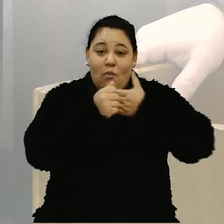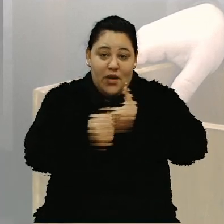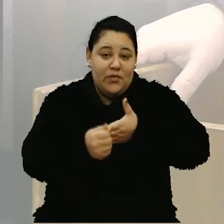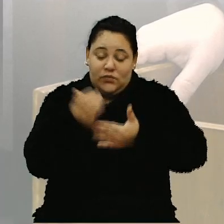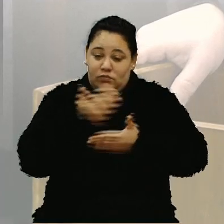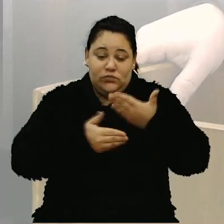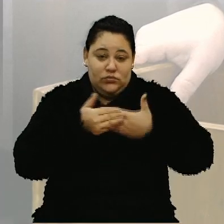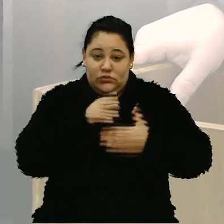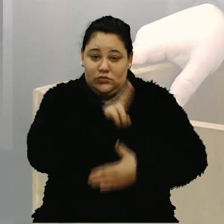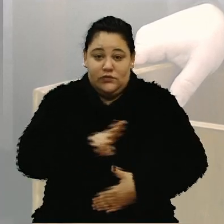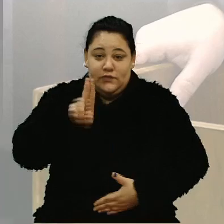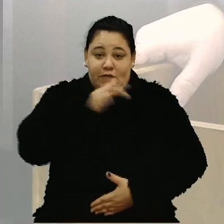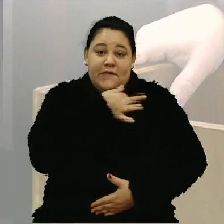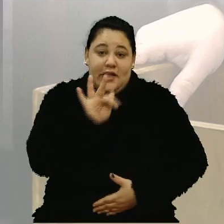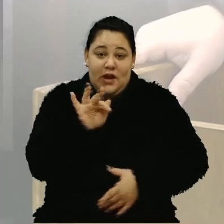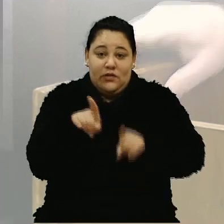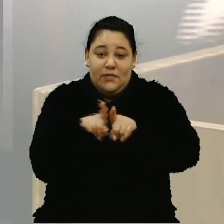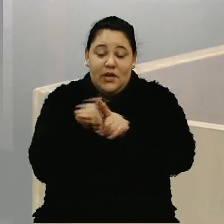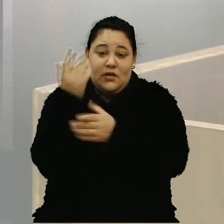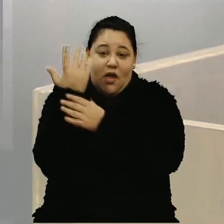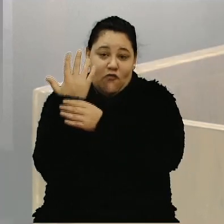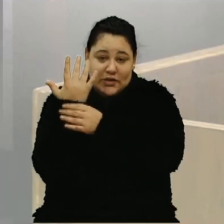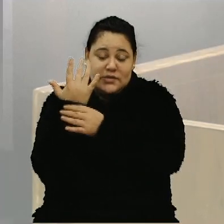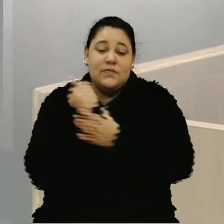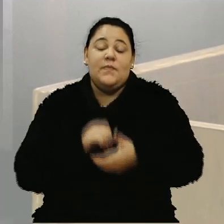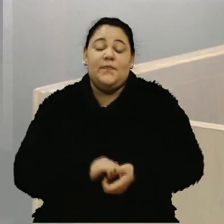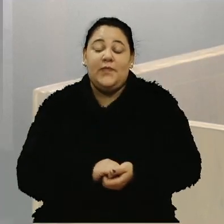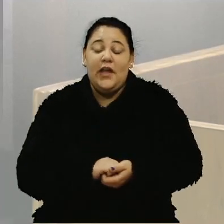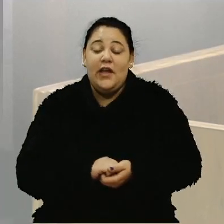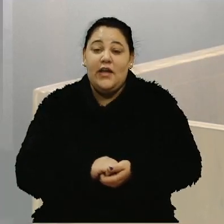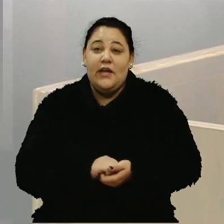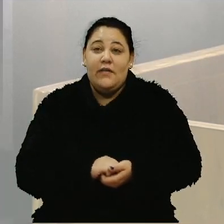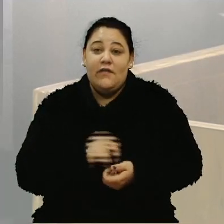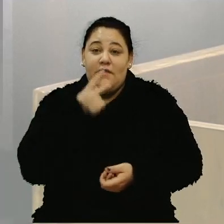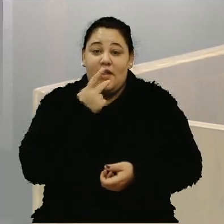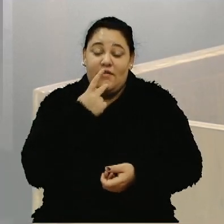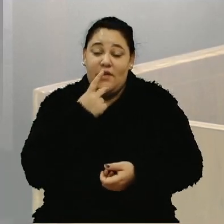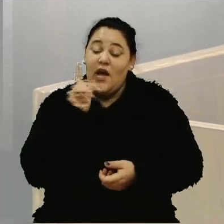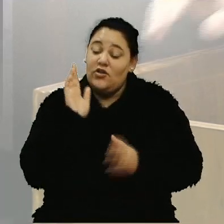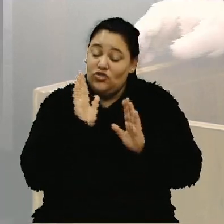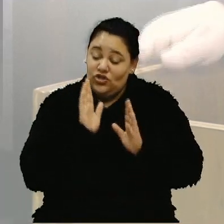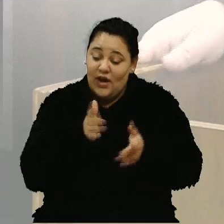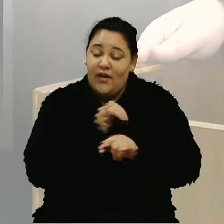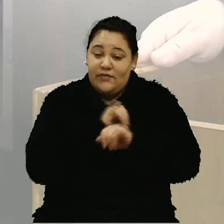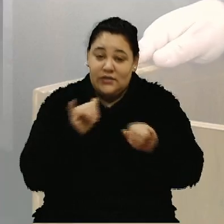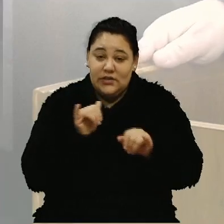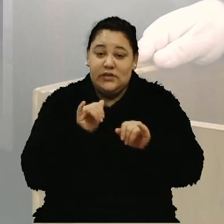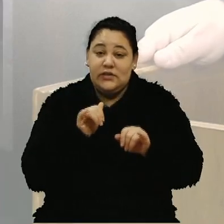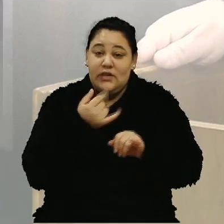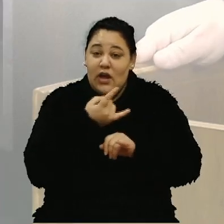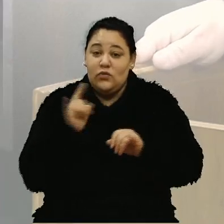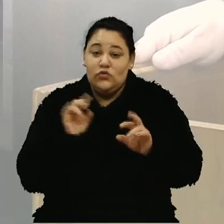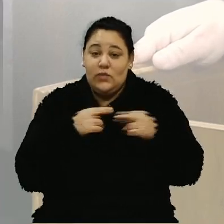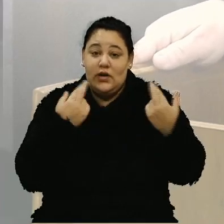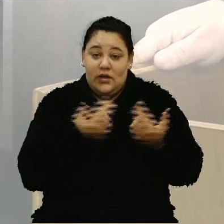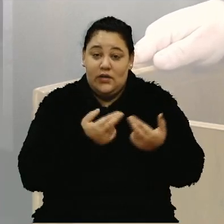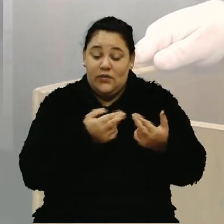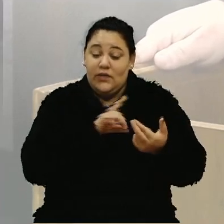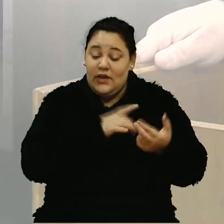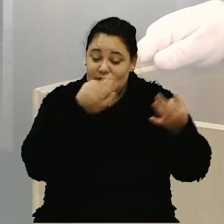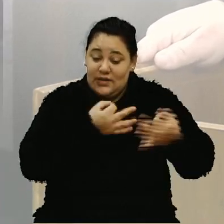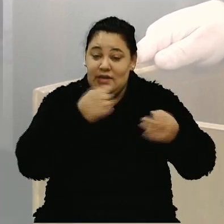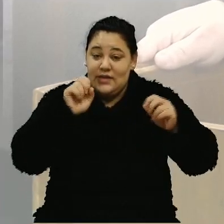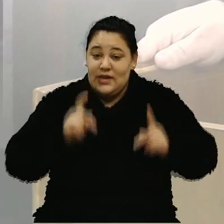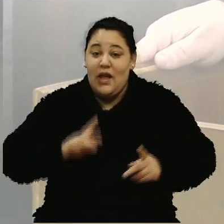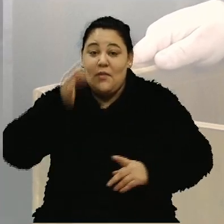da Universidade Federal. E dizia eu na última reunião que eu tenho certeza absoluta que quem estava lá, e me